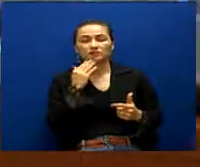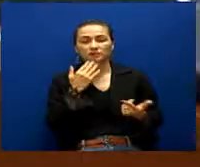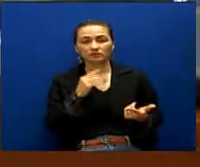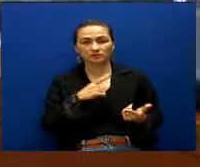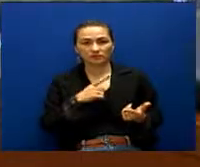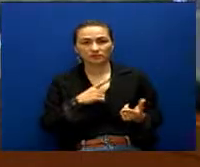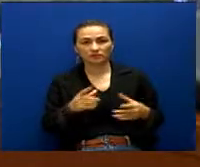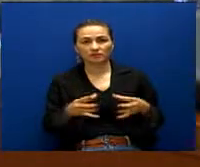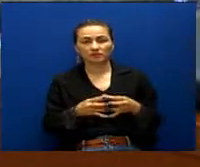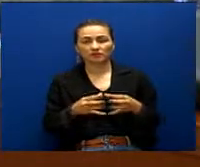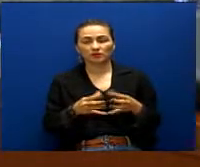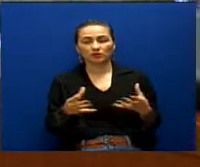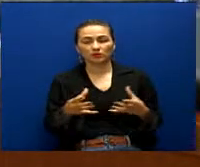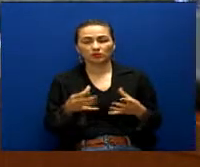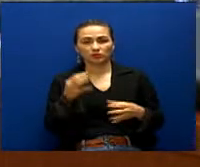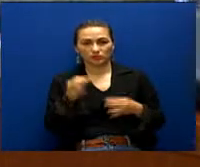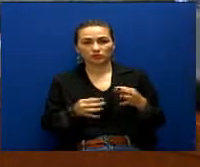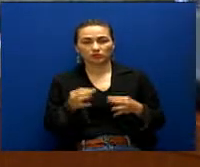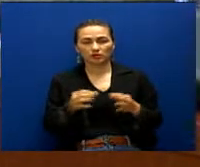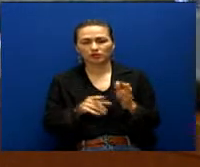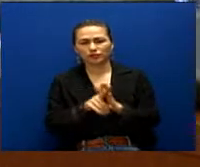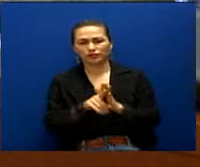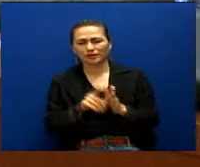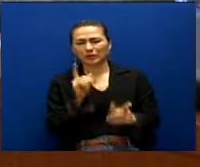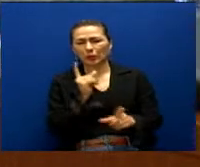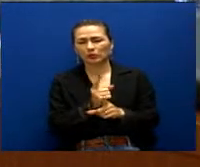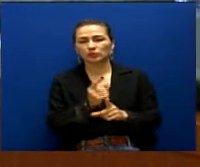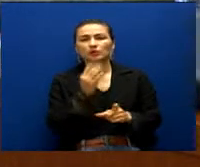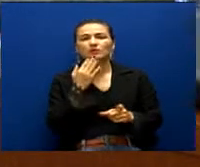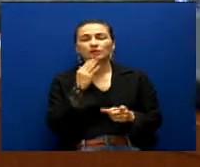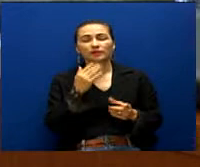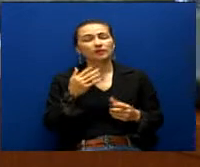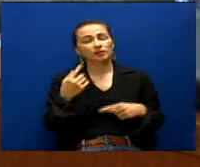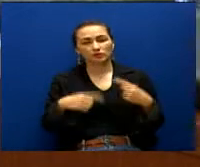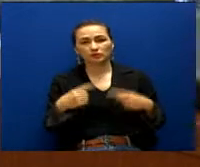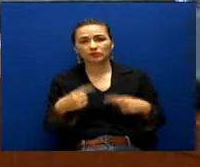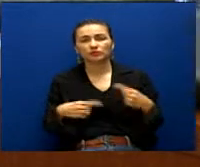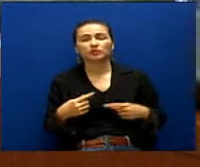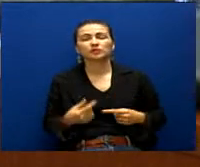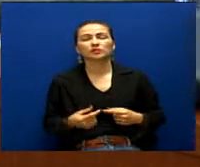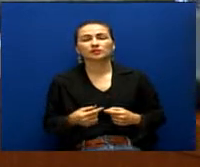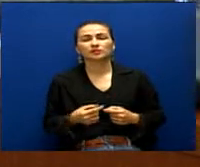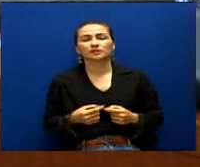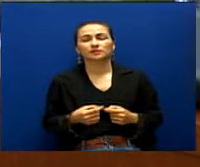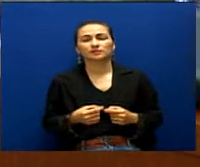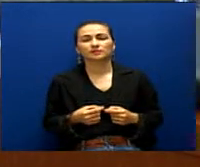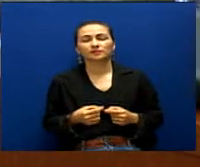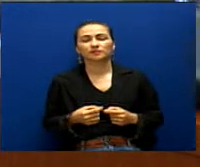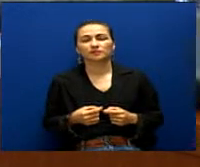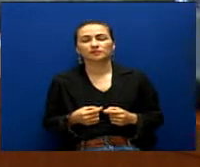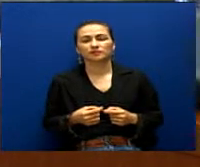comissão sentiu isso, Fernanda, a gente debate aquela que achar que deve